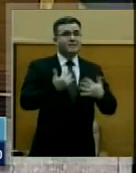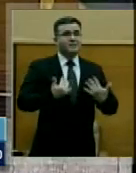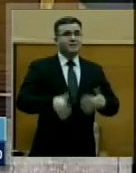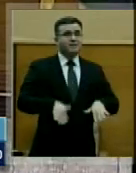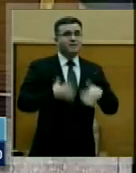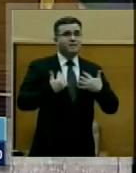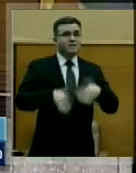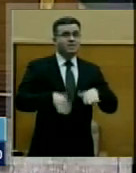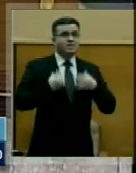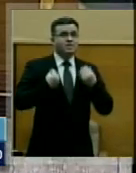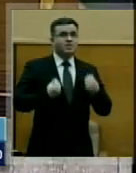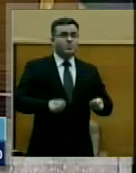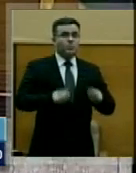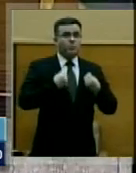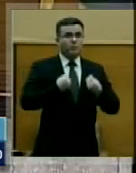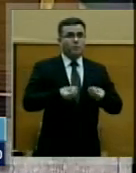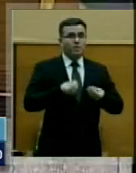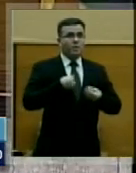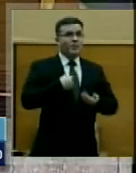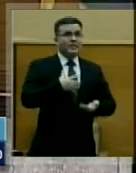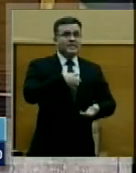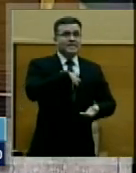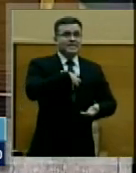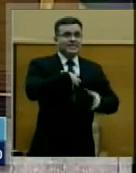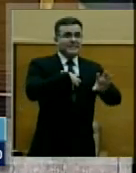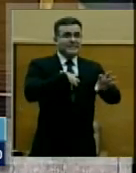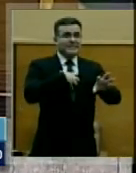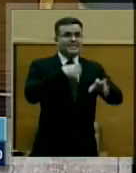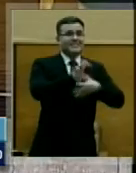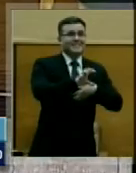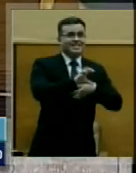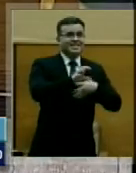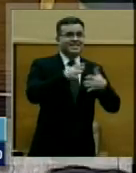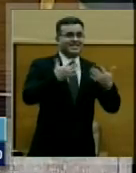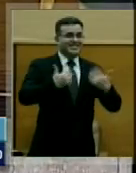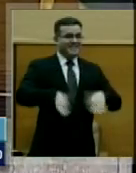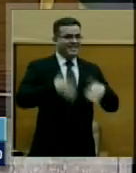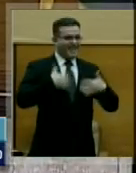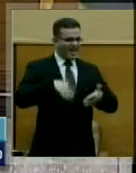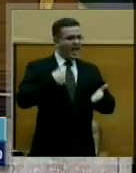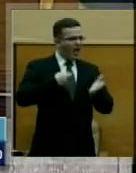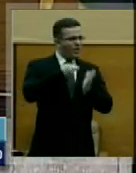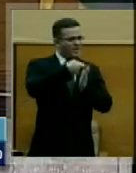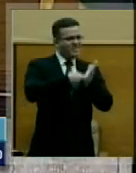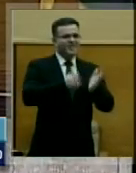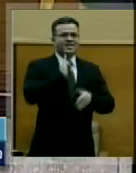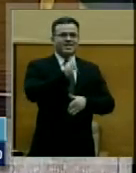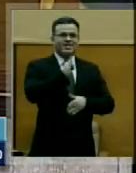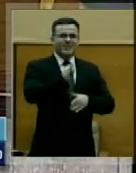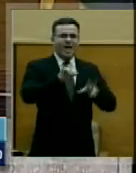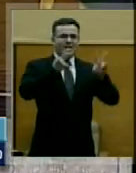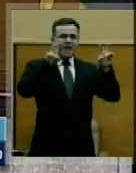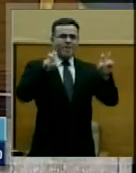se vendo no lugar daquelas pessoas. Eu lembro que eu escrevi uma crônica chamada Circo de